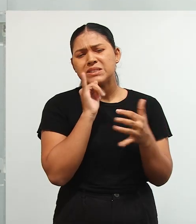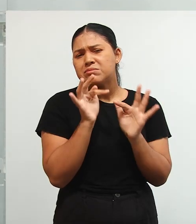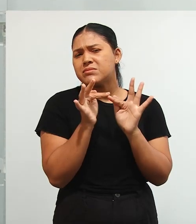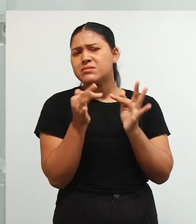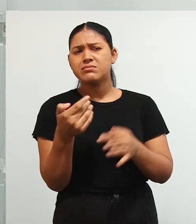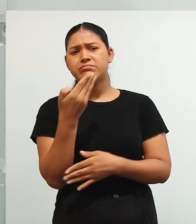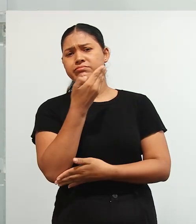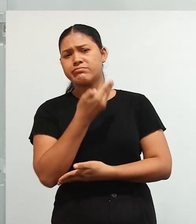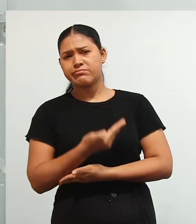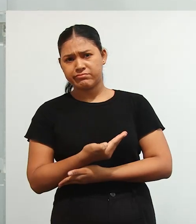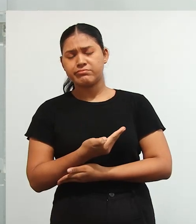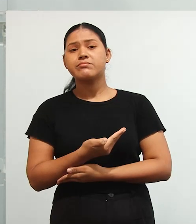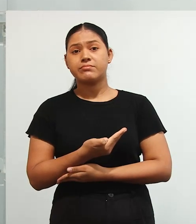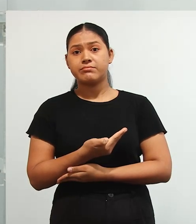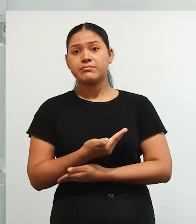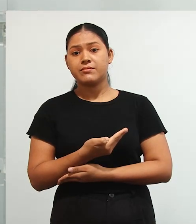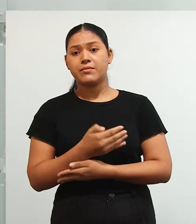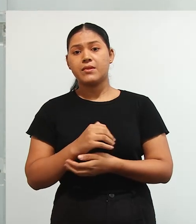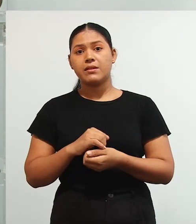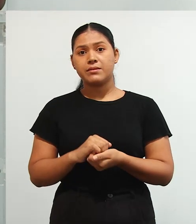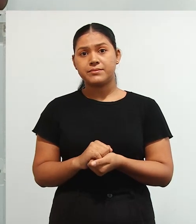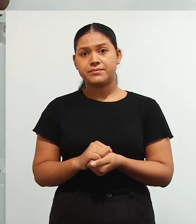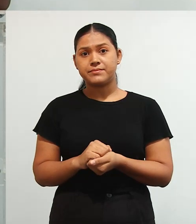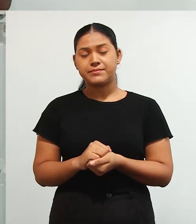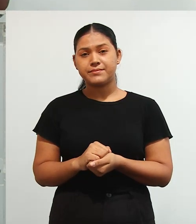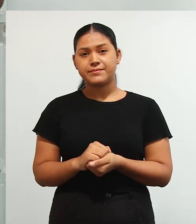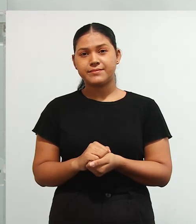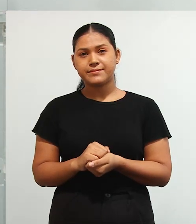exemplos desse marco normativo. Né?